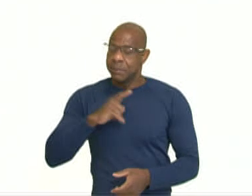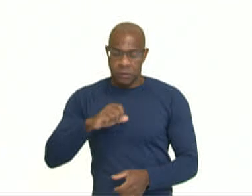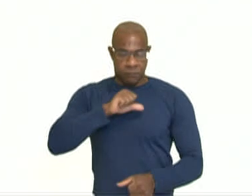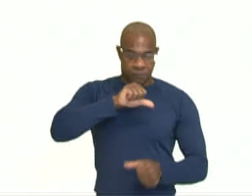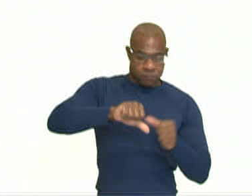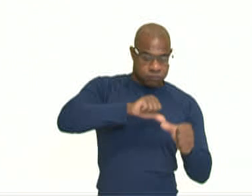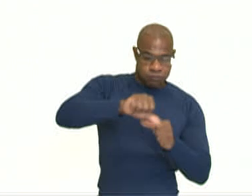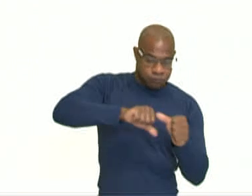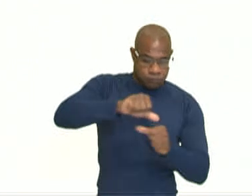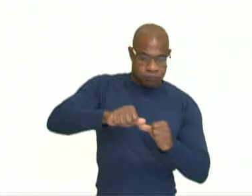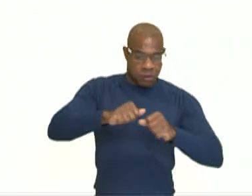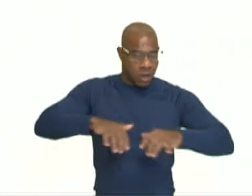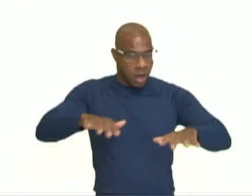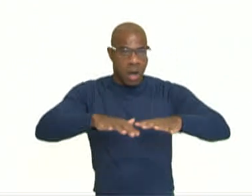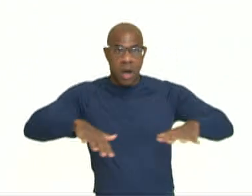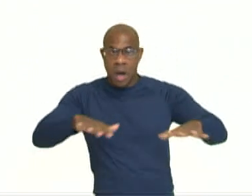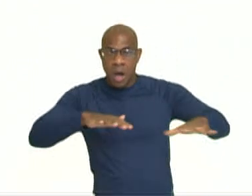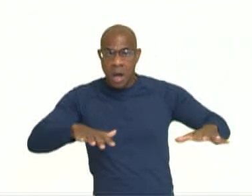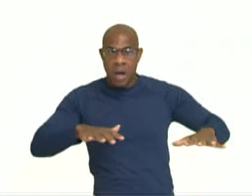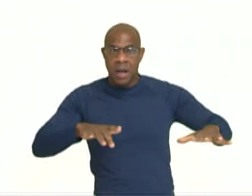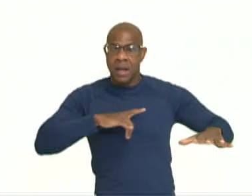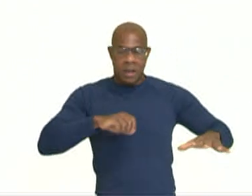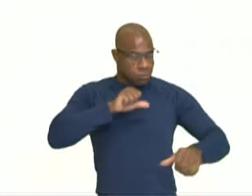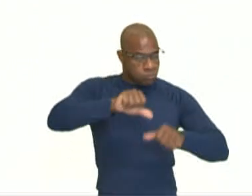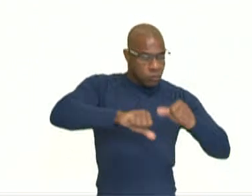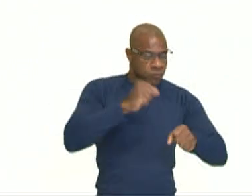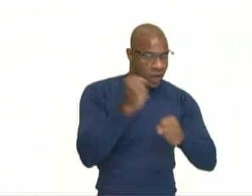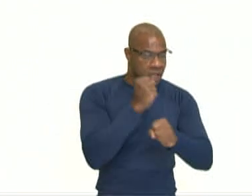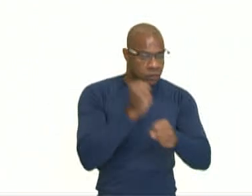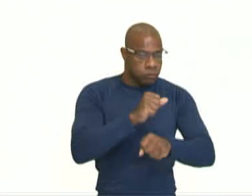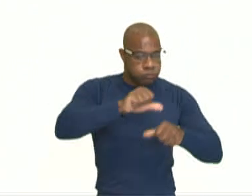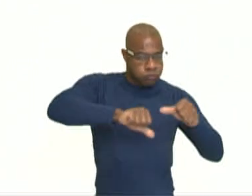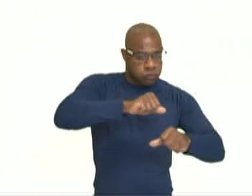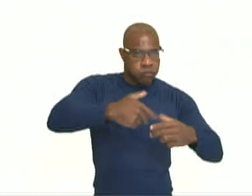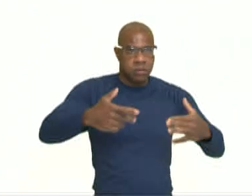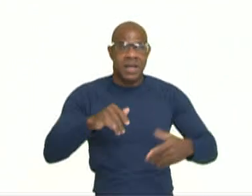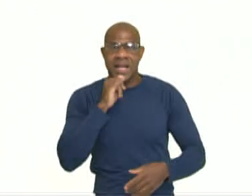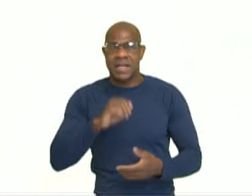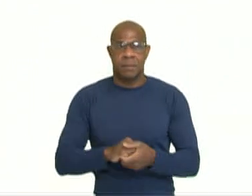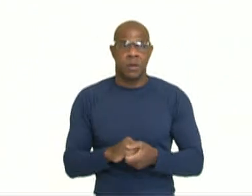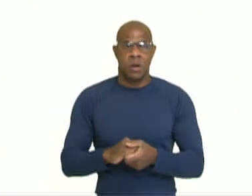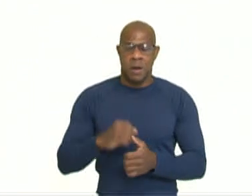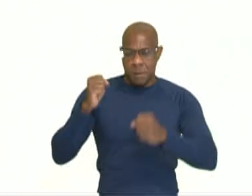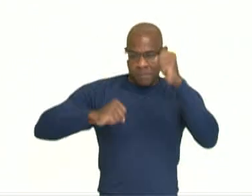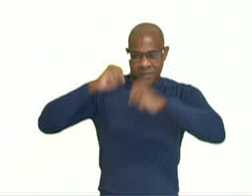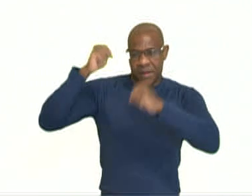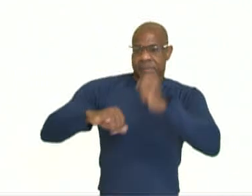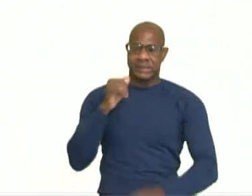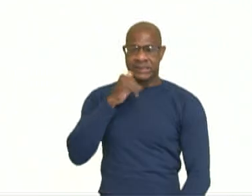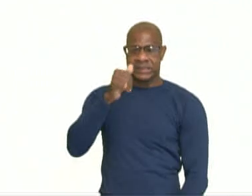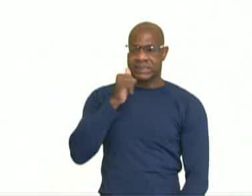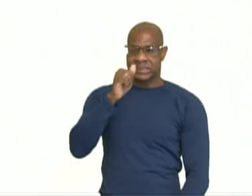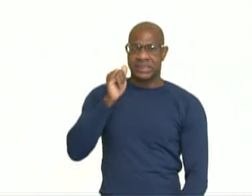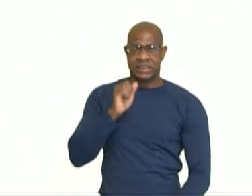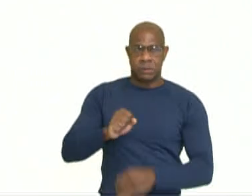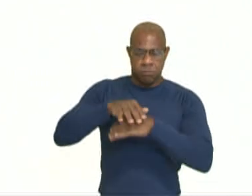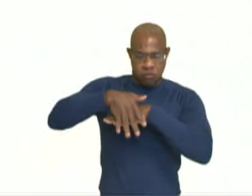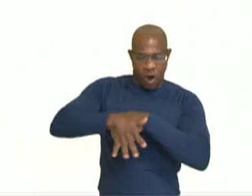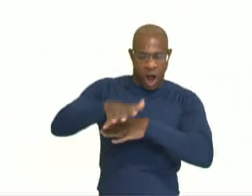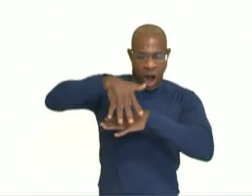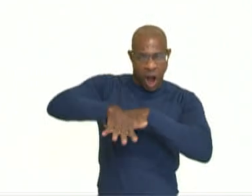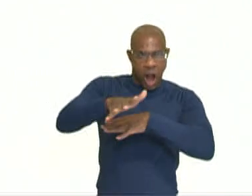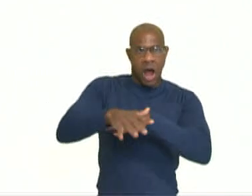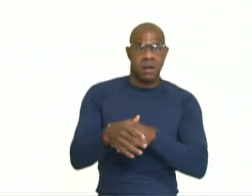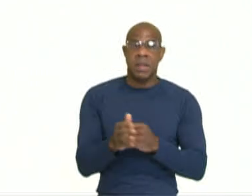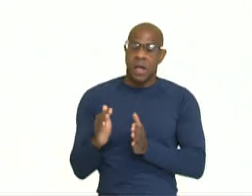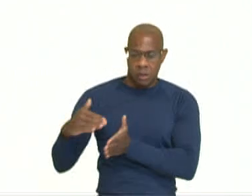em termos de meio ambiente. Quando temos a consolidação de uma hidrelétrica, por exemplo, a hidrelétrica remete a um desvio do